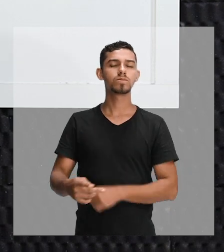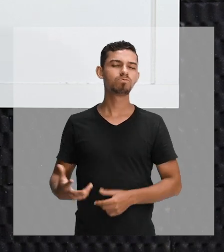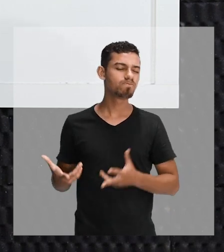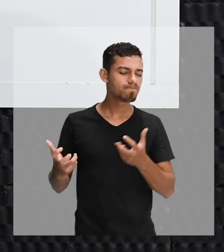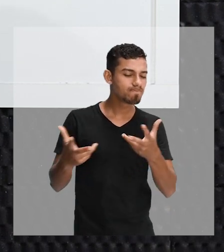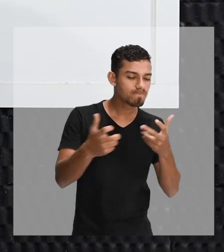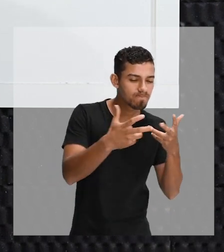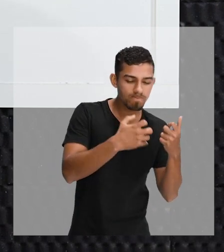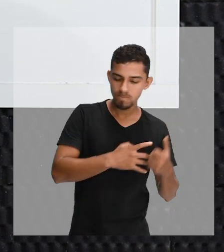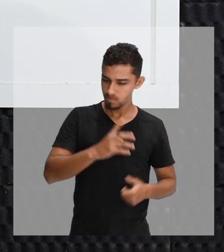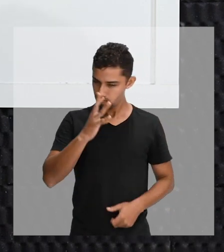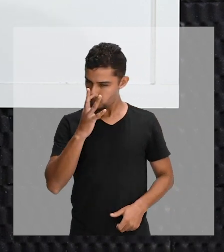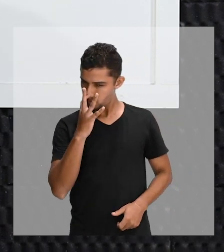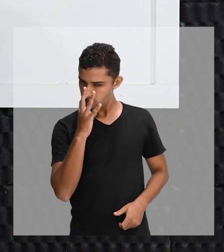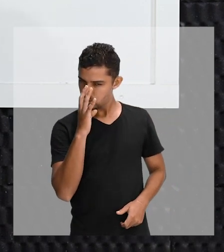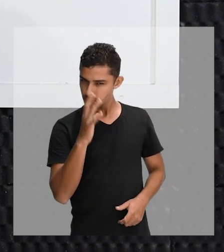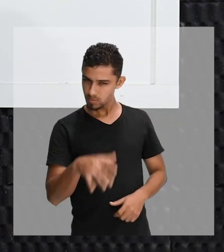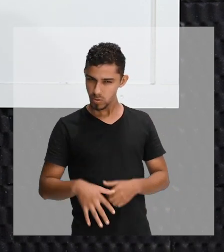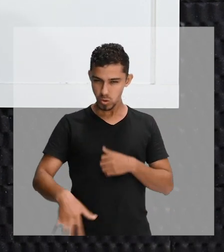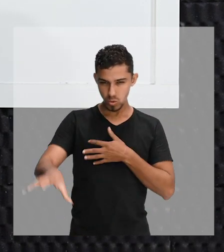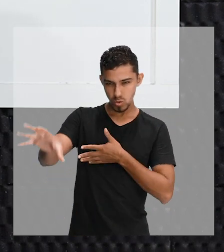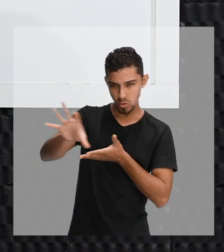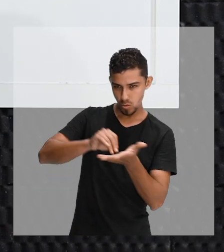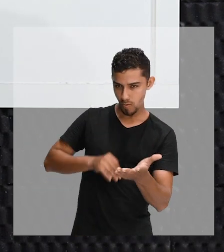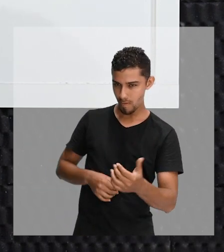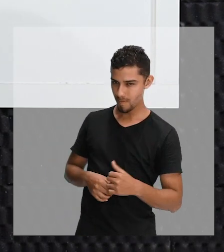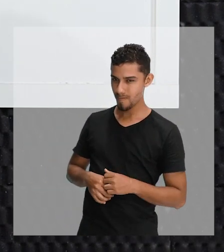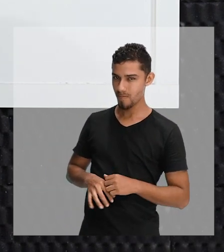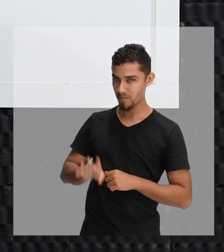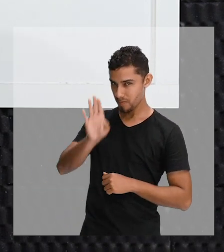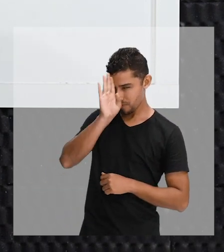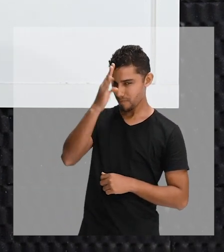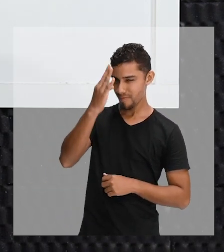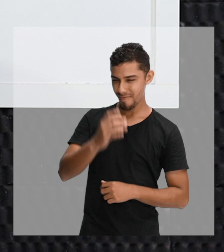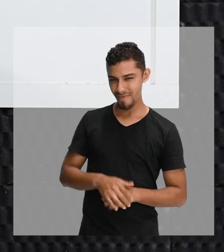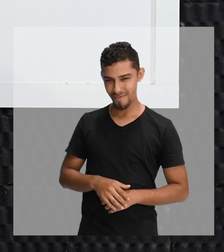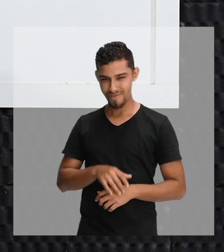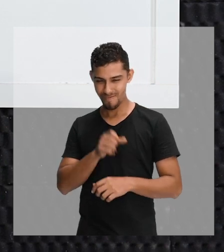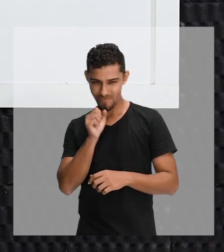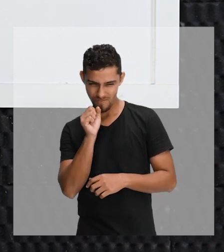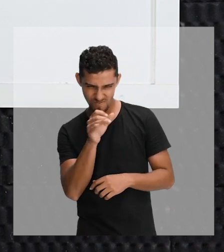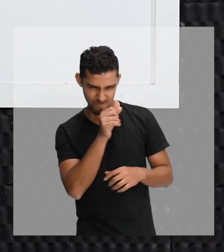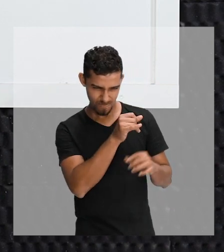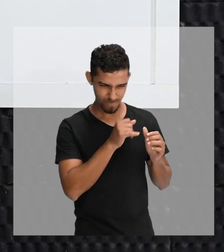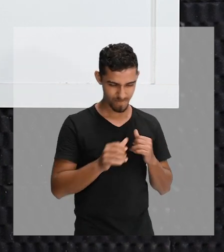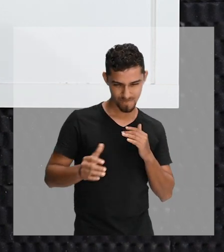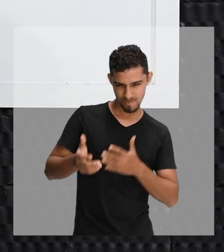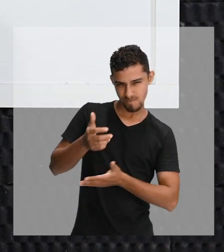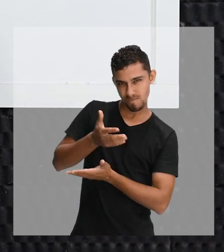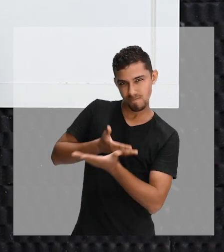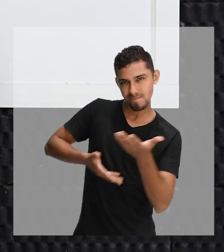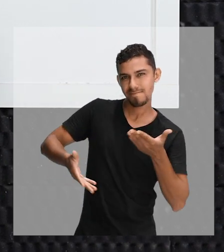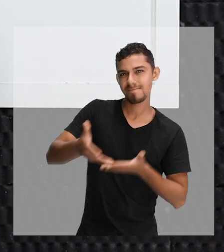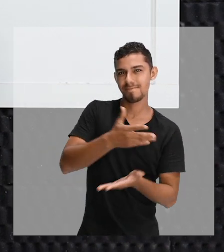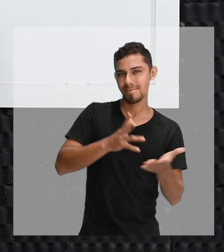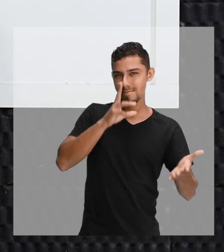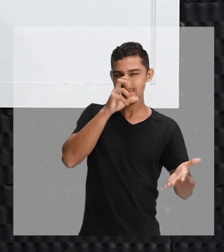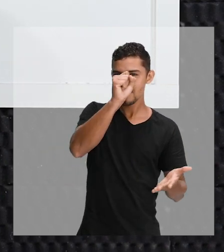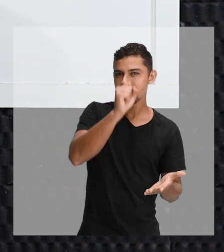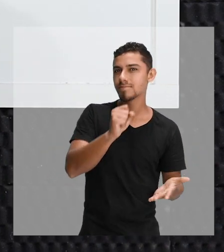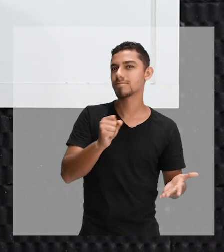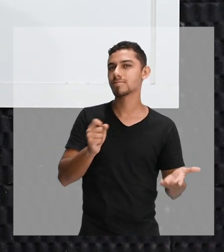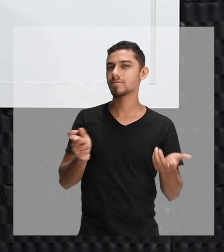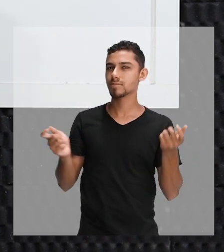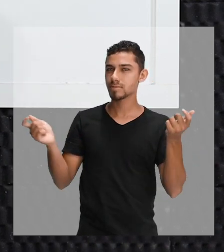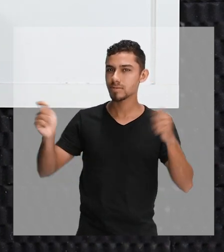sua capacidade de convencer as pessoas. A sua força é determinante por isso que a força ela vem antes. Porque